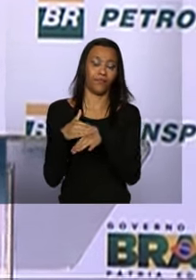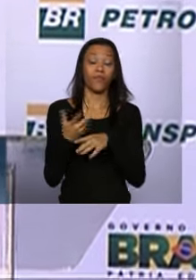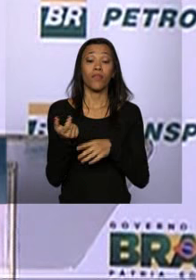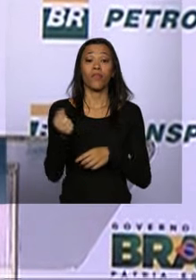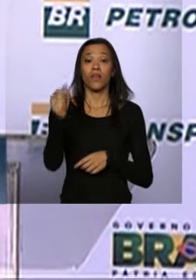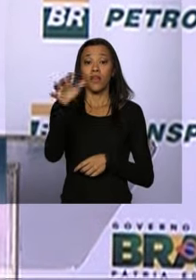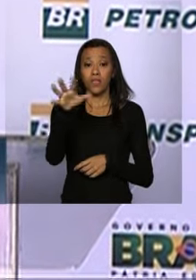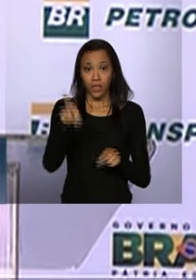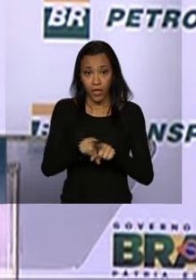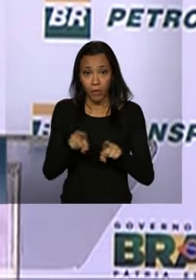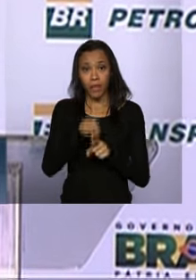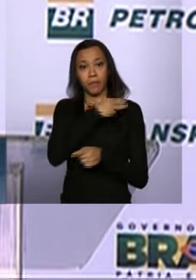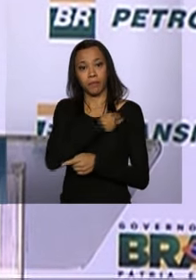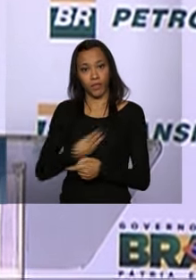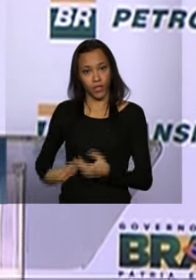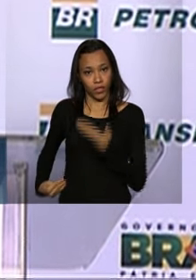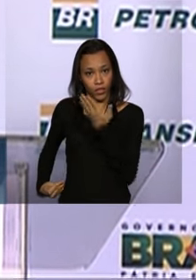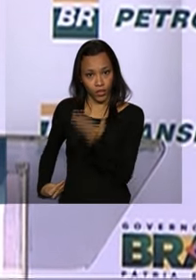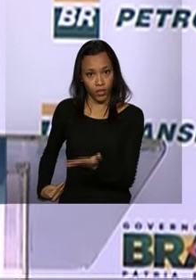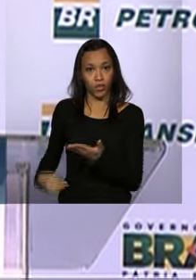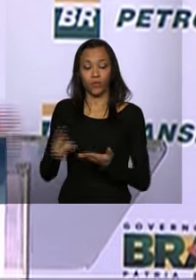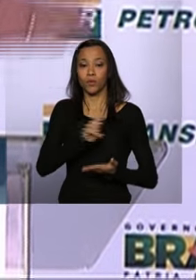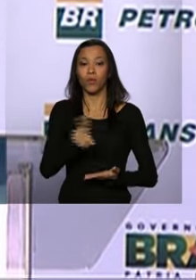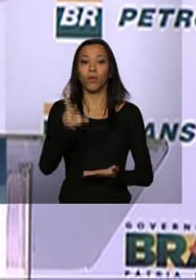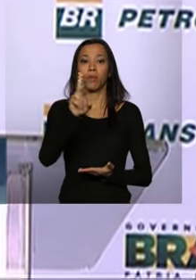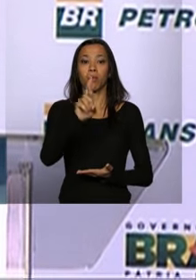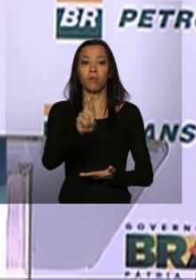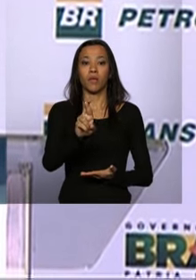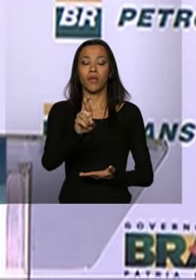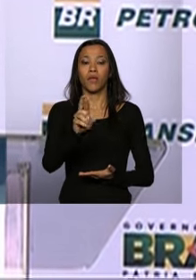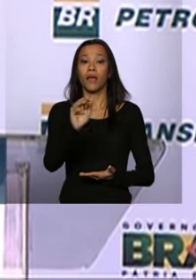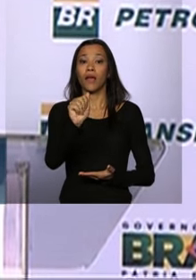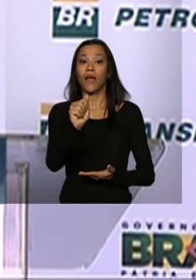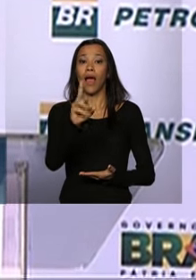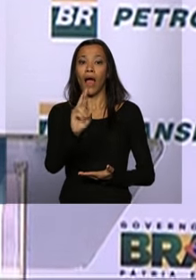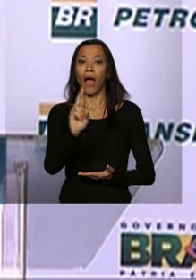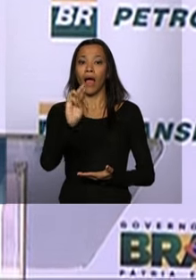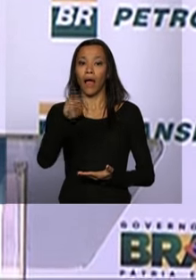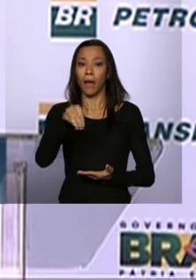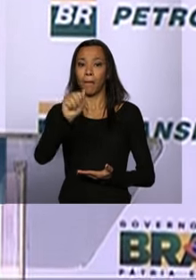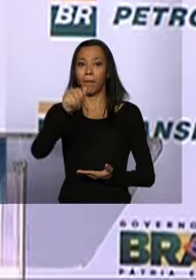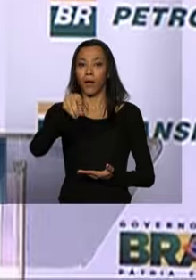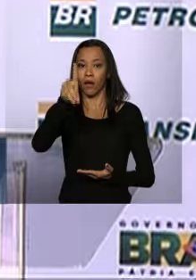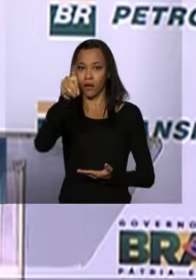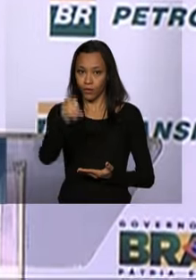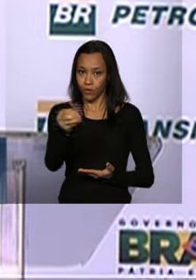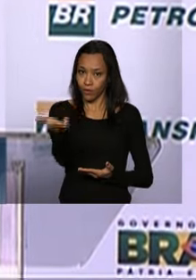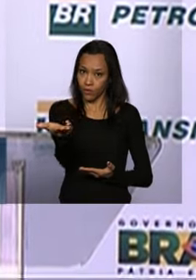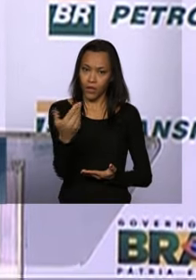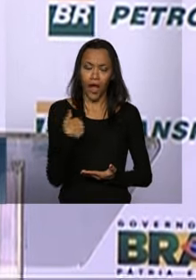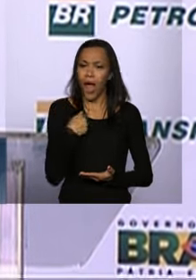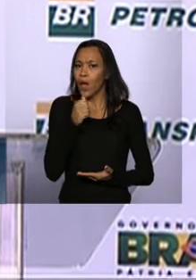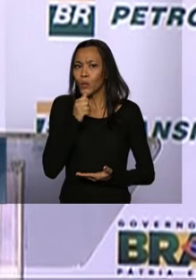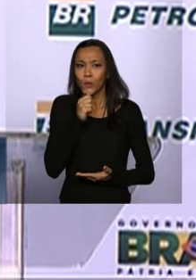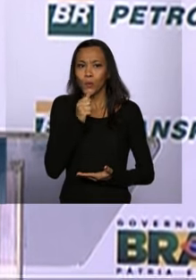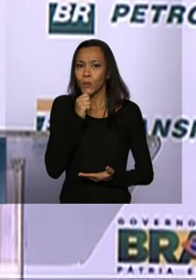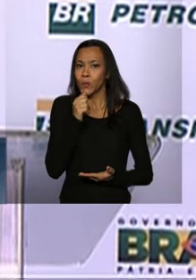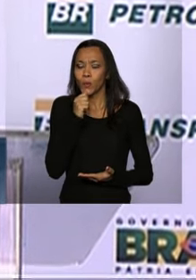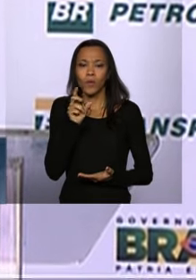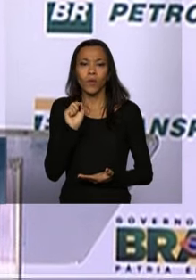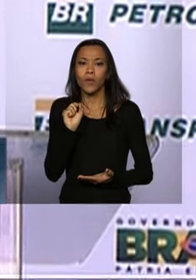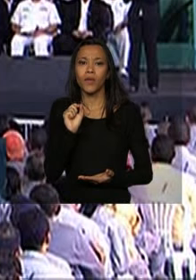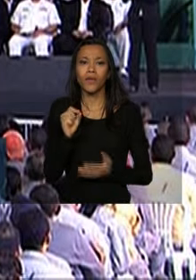Excelentíssimo senhor ministro também de Estado, Armando Monteiro, nosso companheiro. Não tivemos ainda oportunidade